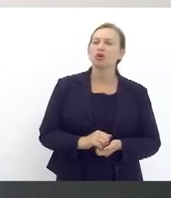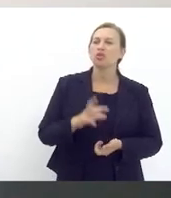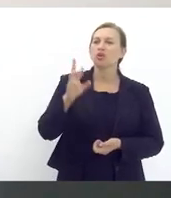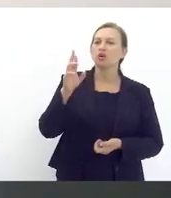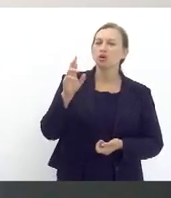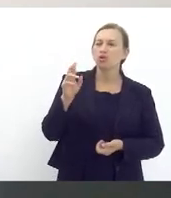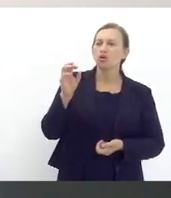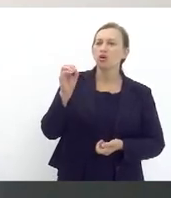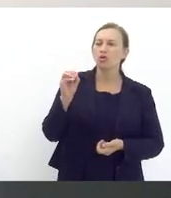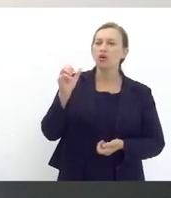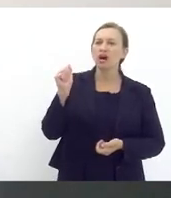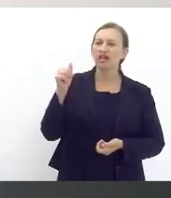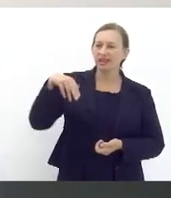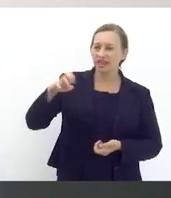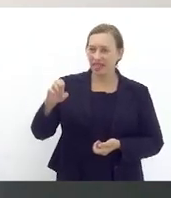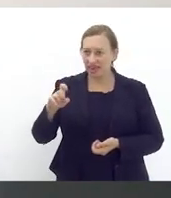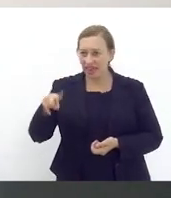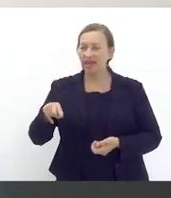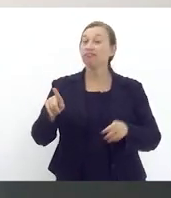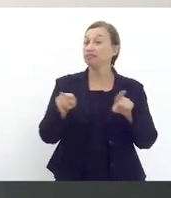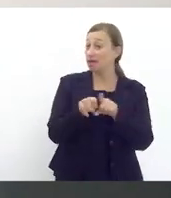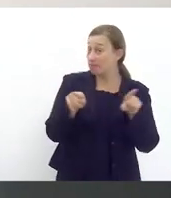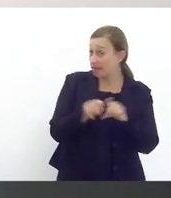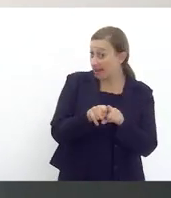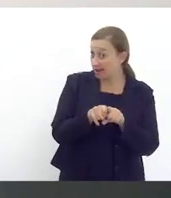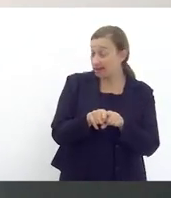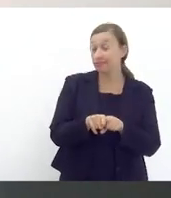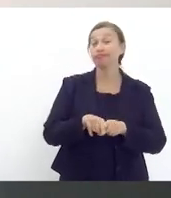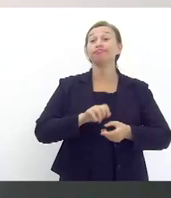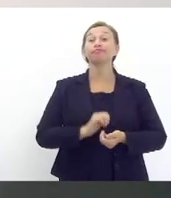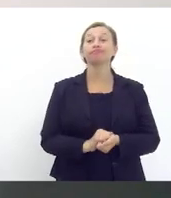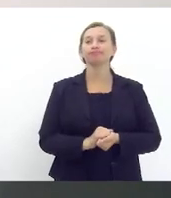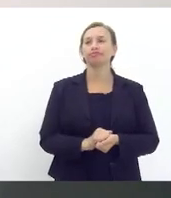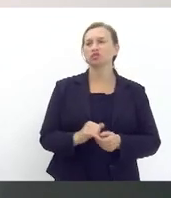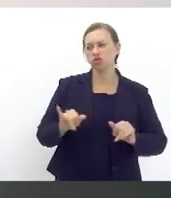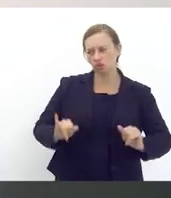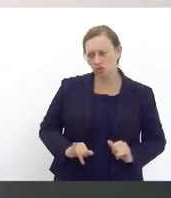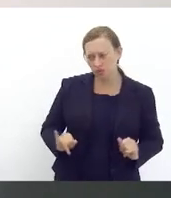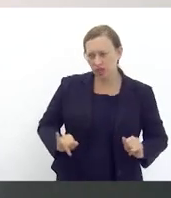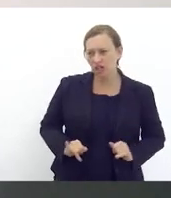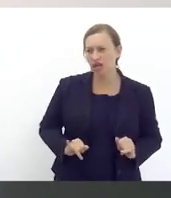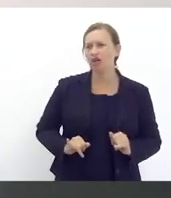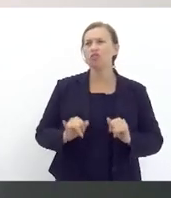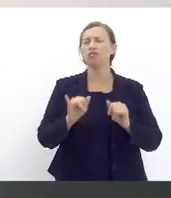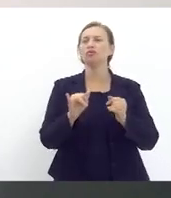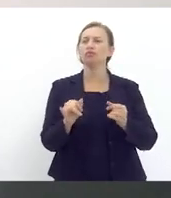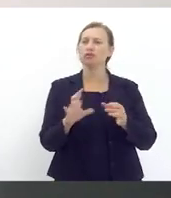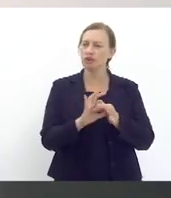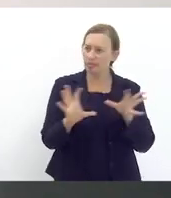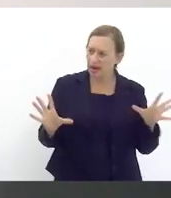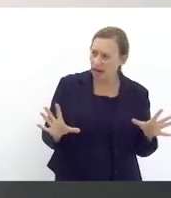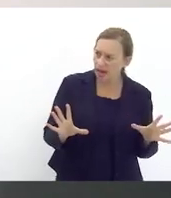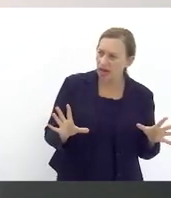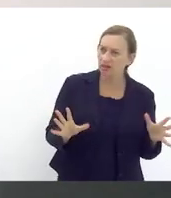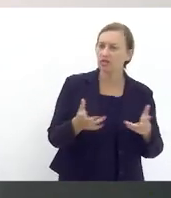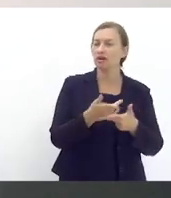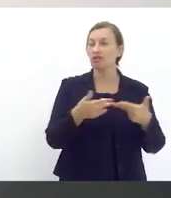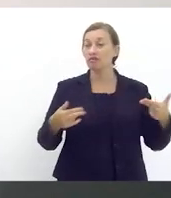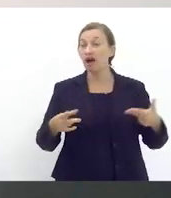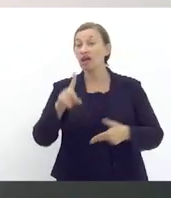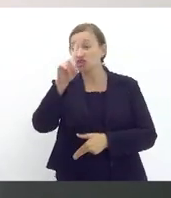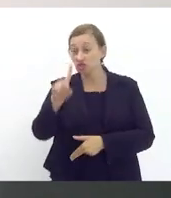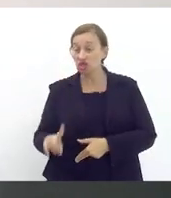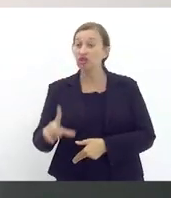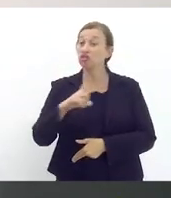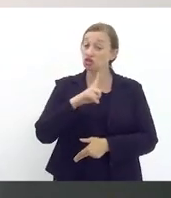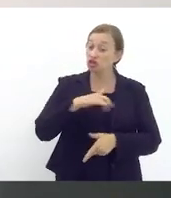passa tá destravada nesse processo Porque muito sabem perseguição que sofreu foi destravada muitos que tinham direito de